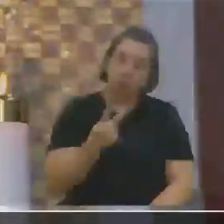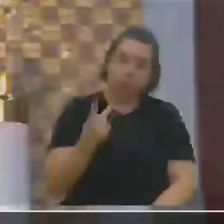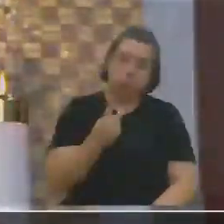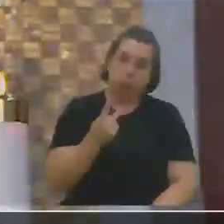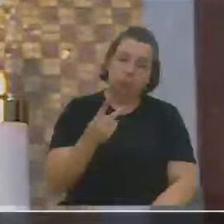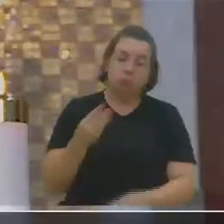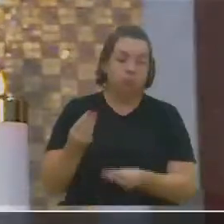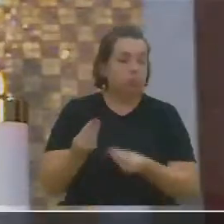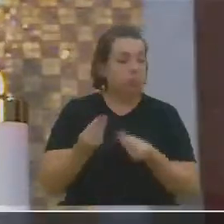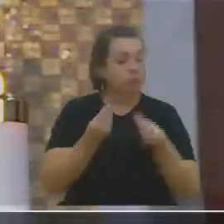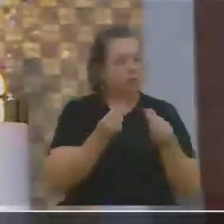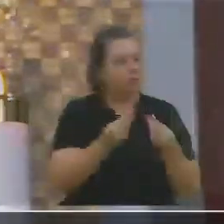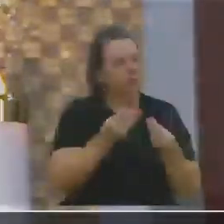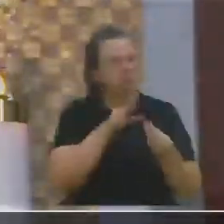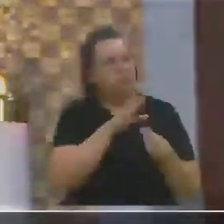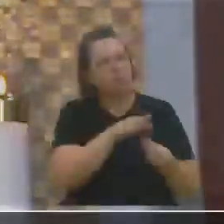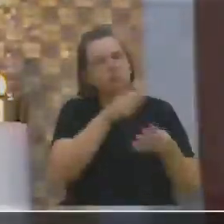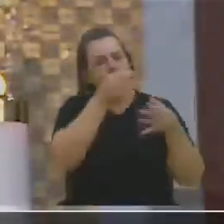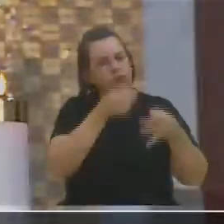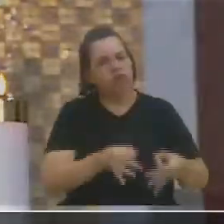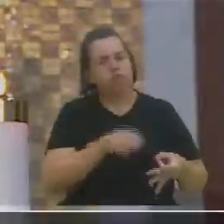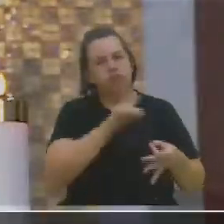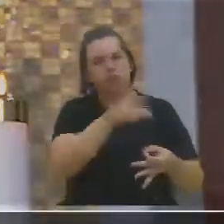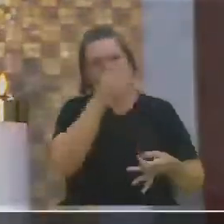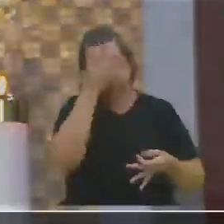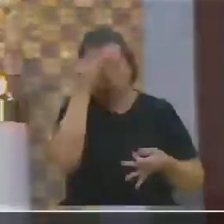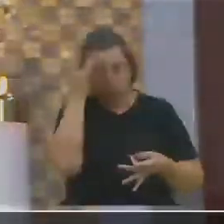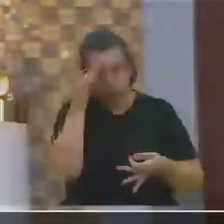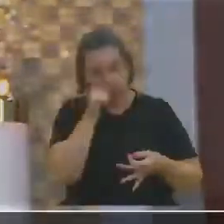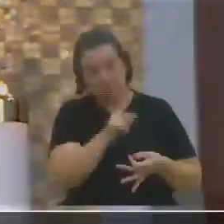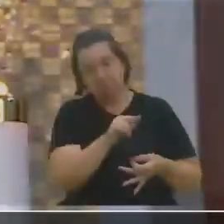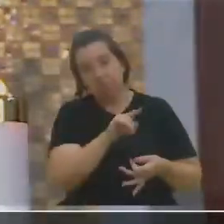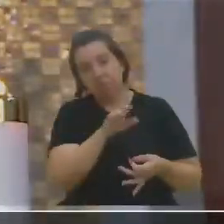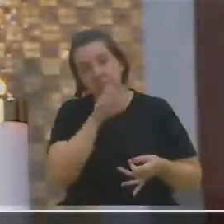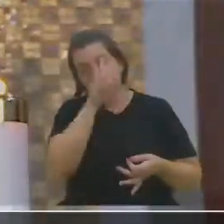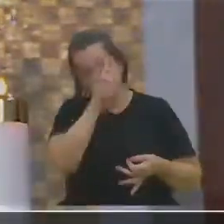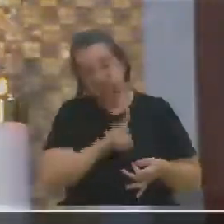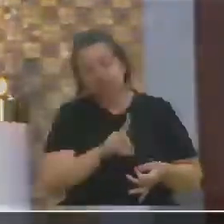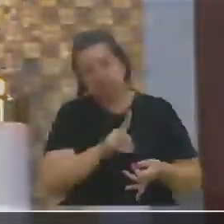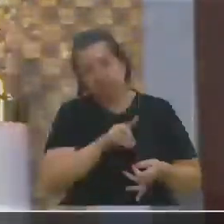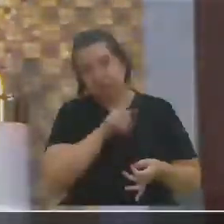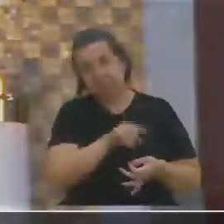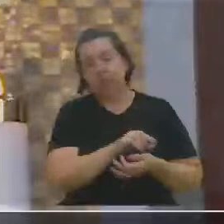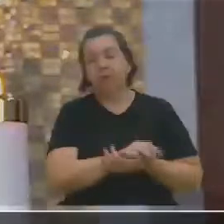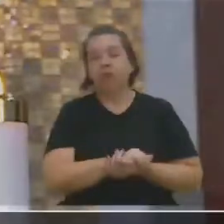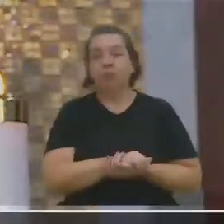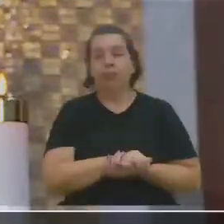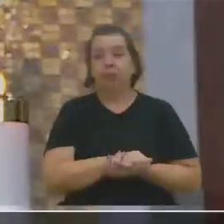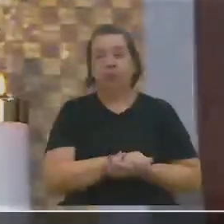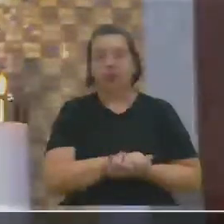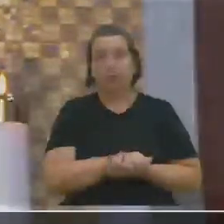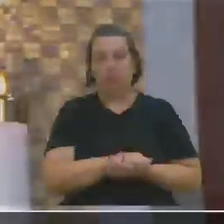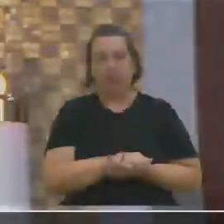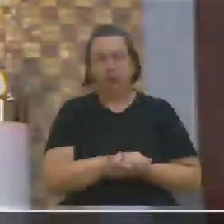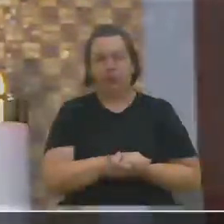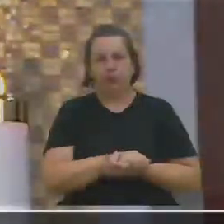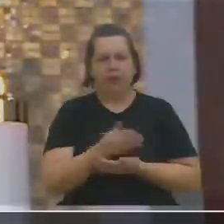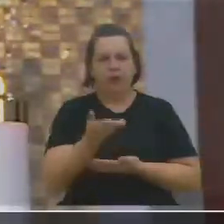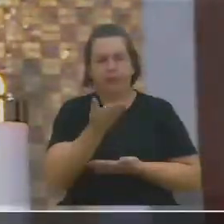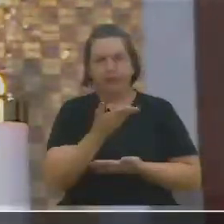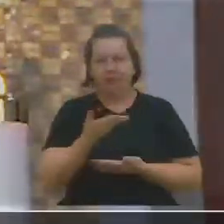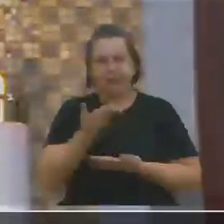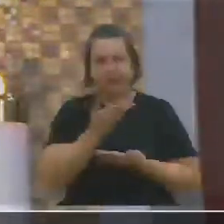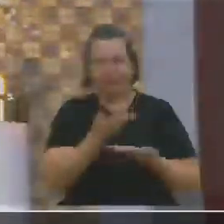devolvem, portanto, a dignidade a este aleijado, ao mendigo.